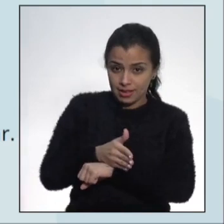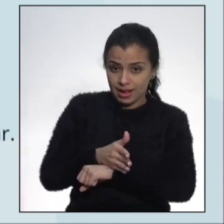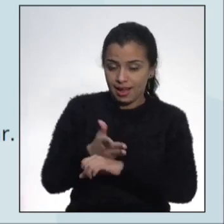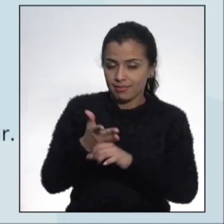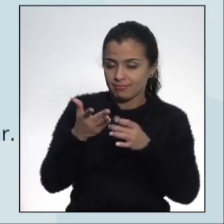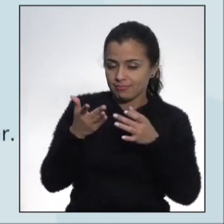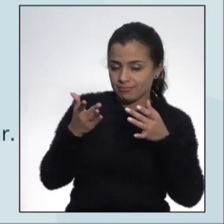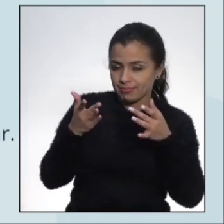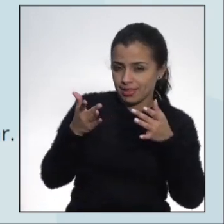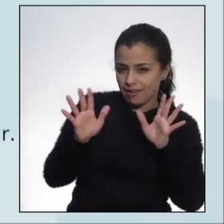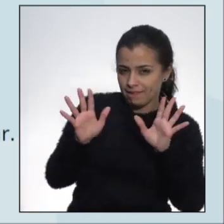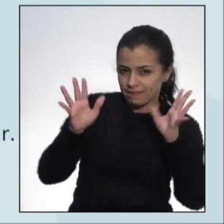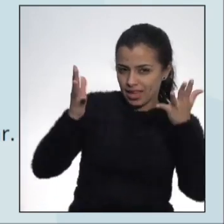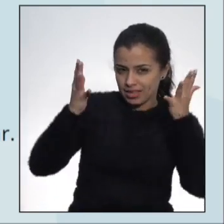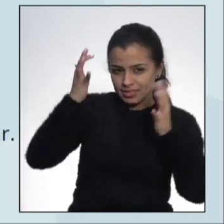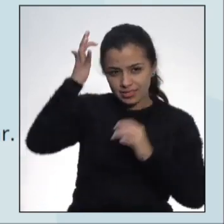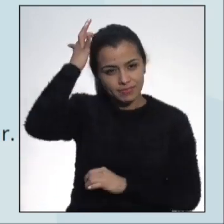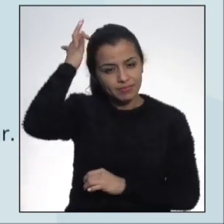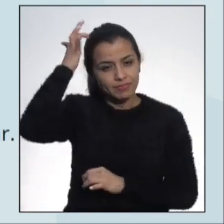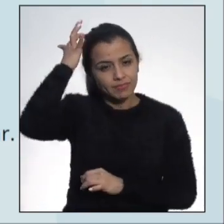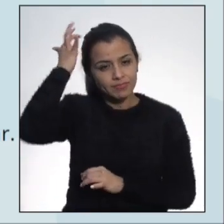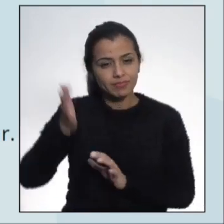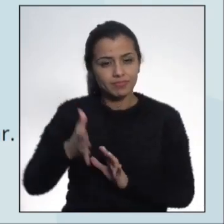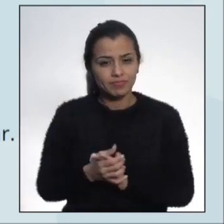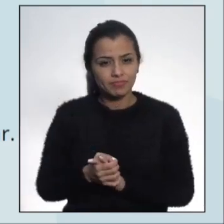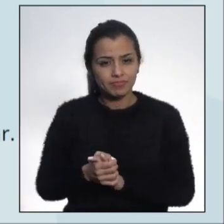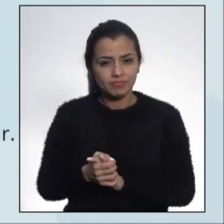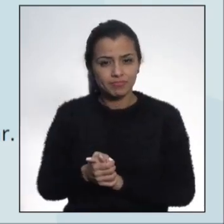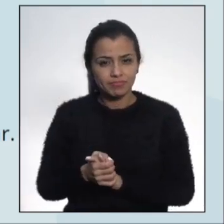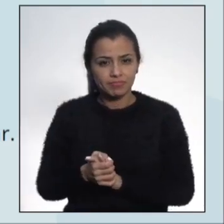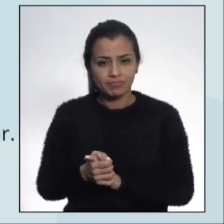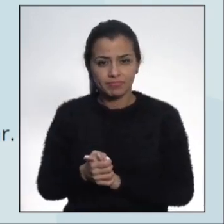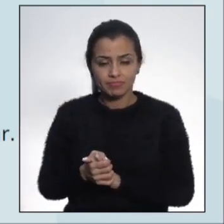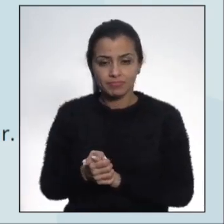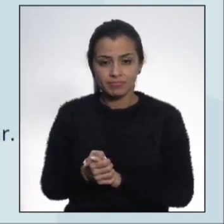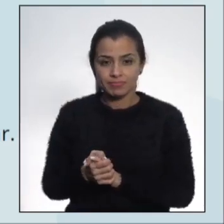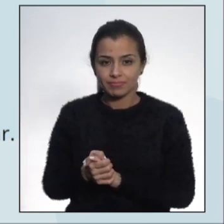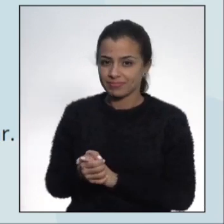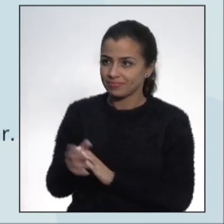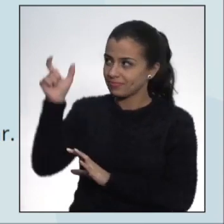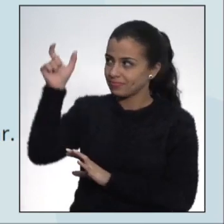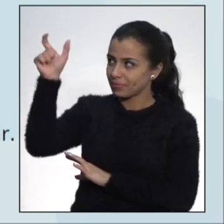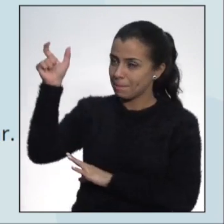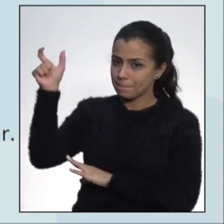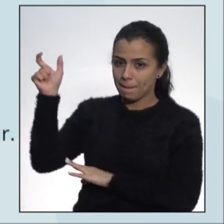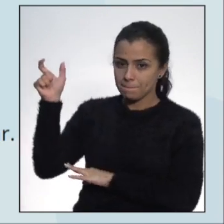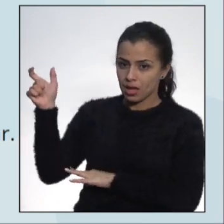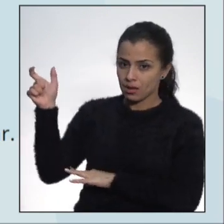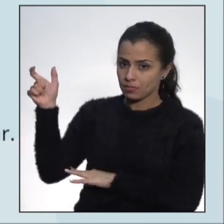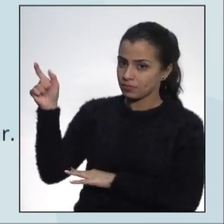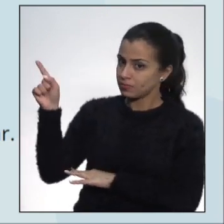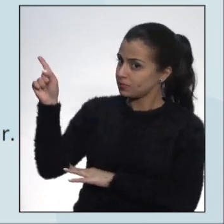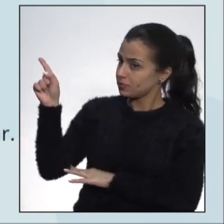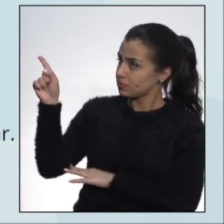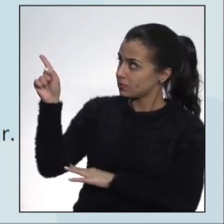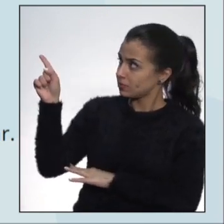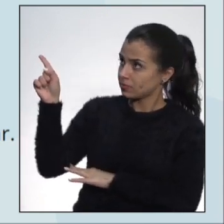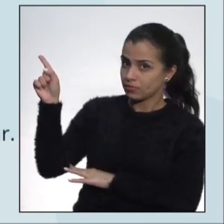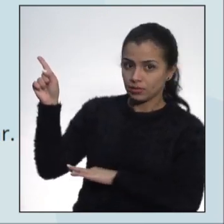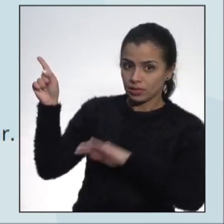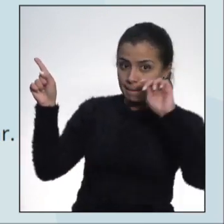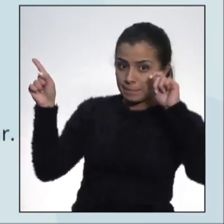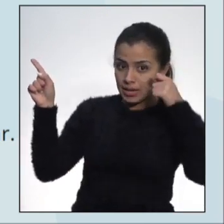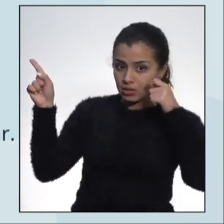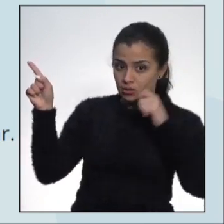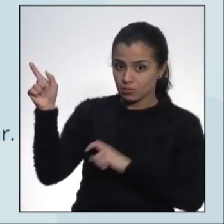Ainda despido, senhor Ambrósio. Ambrósio. É cedo, vendo o relógio. São 9 horas